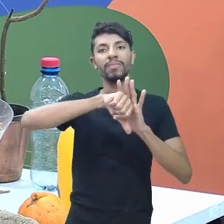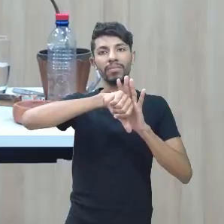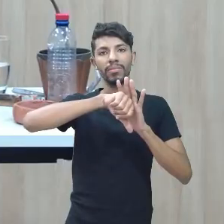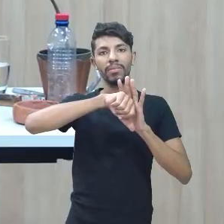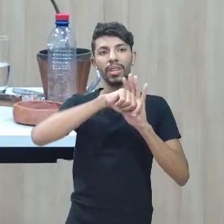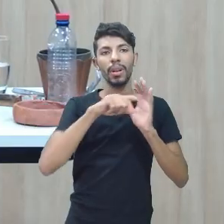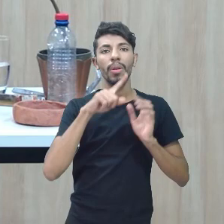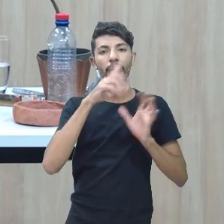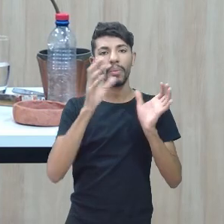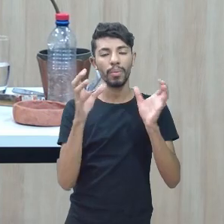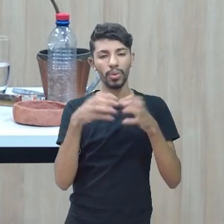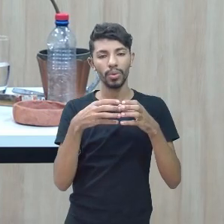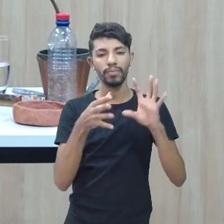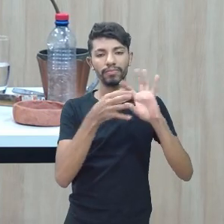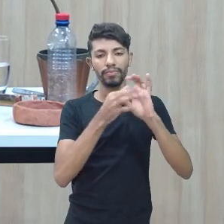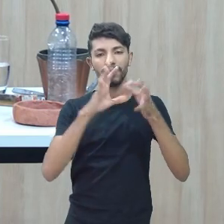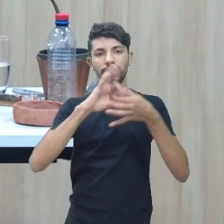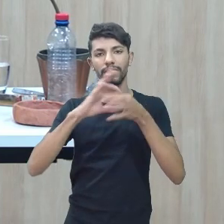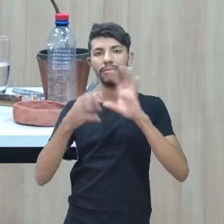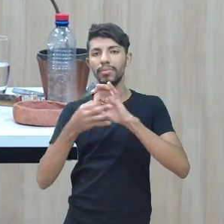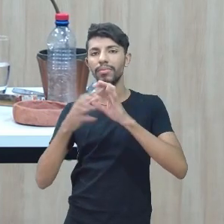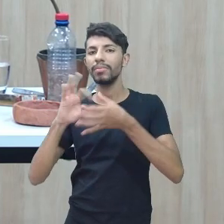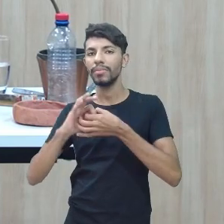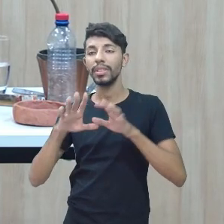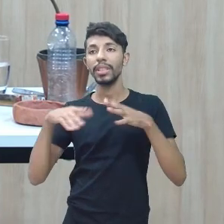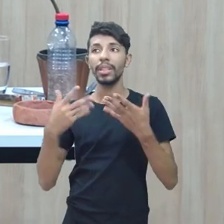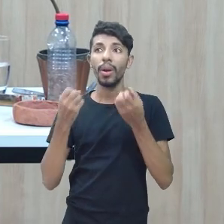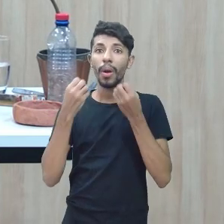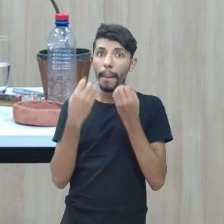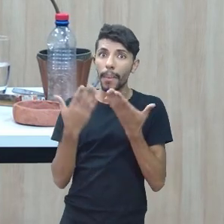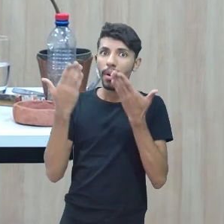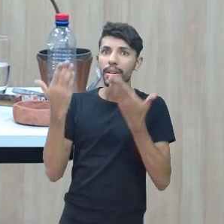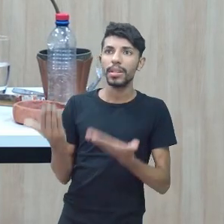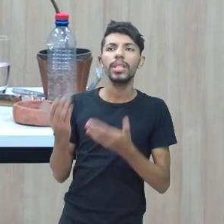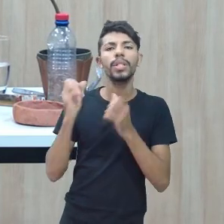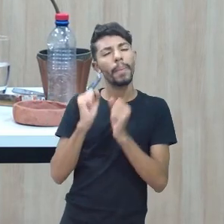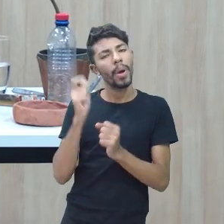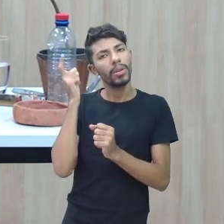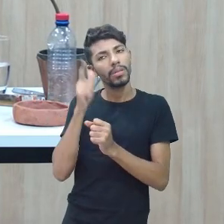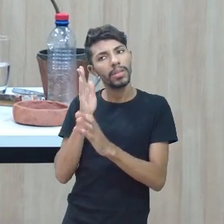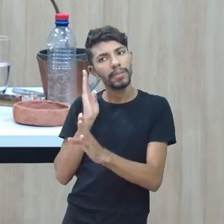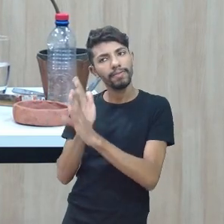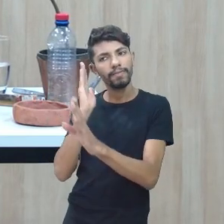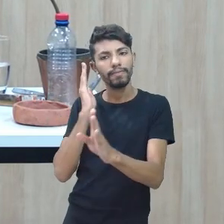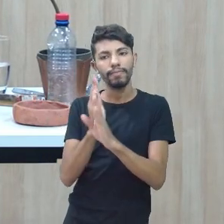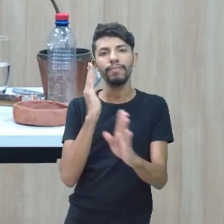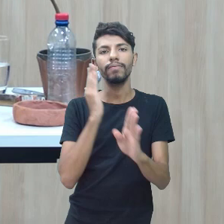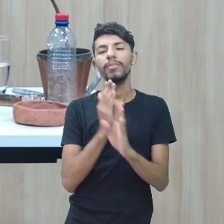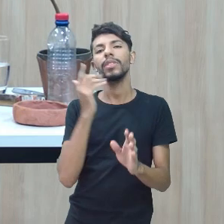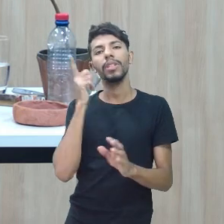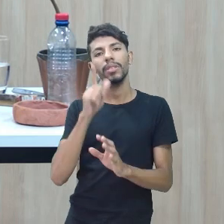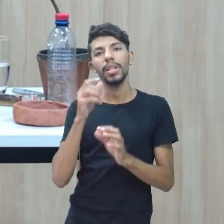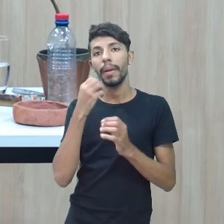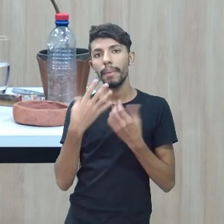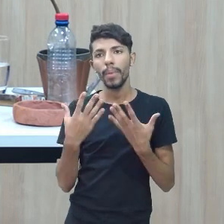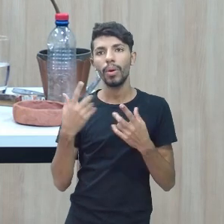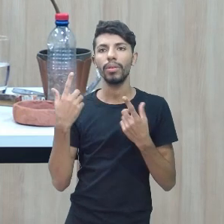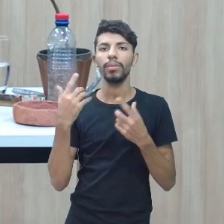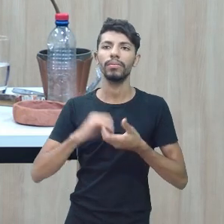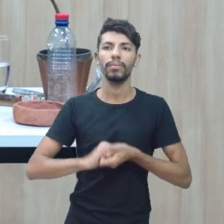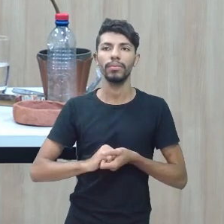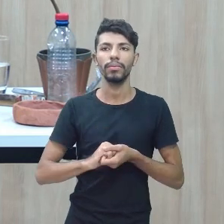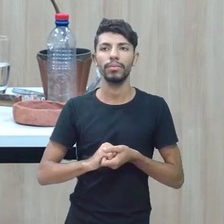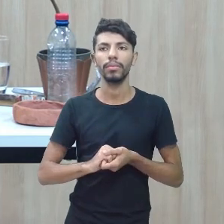no Comitê Olímpico. Né? E que bom que isso pode ser detectado, pode ser descoberto. Né?